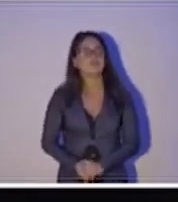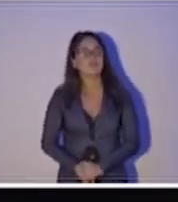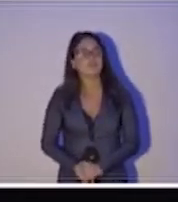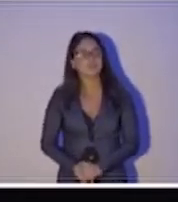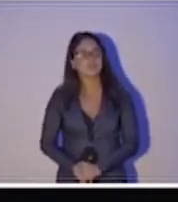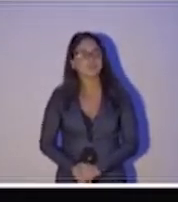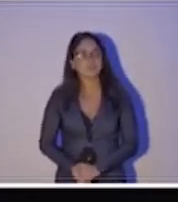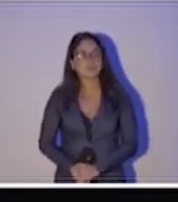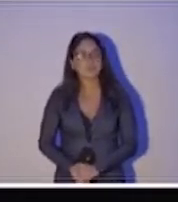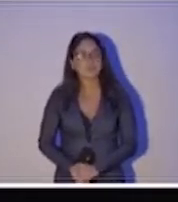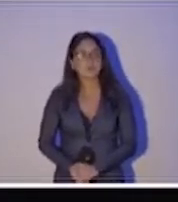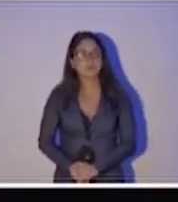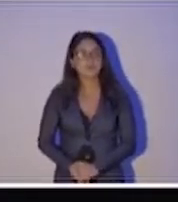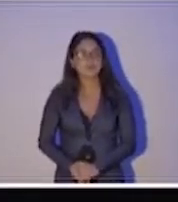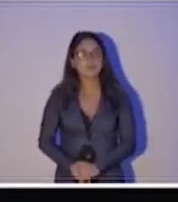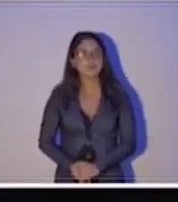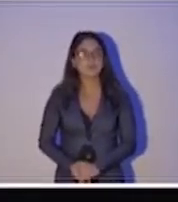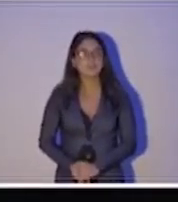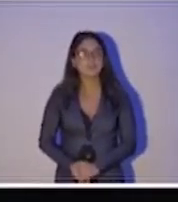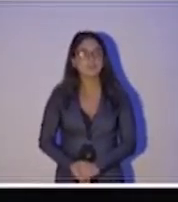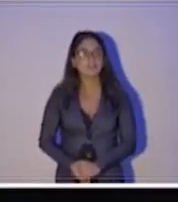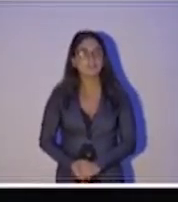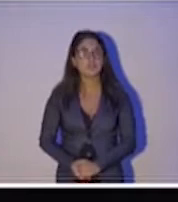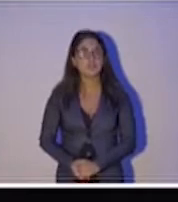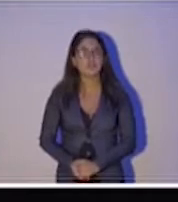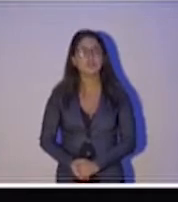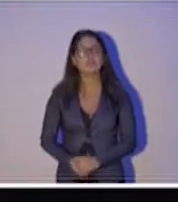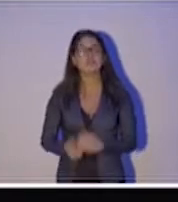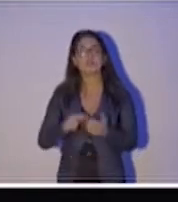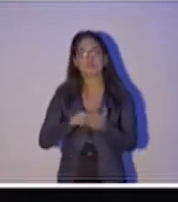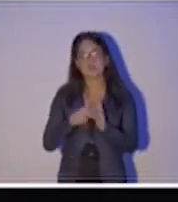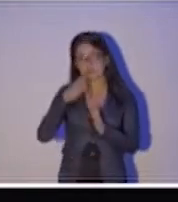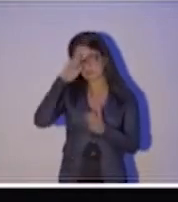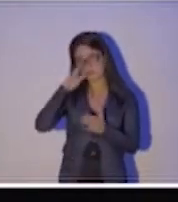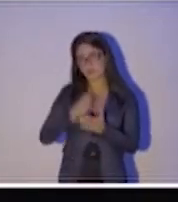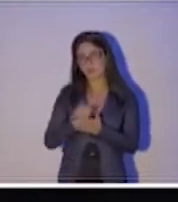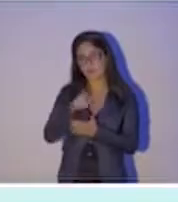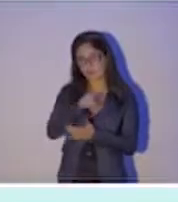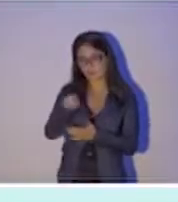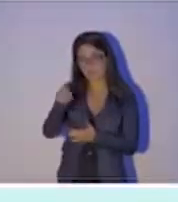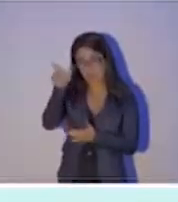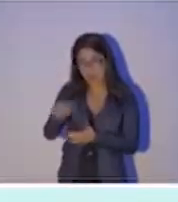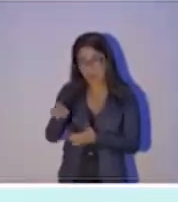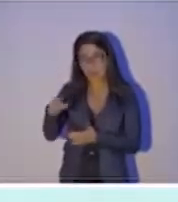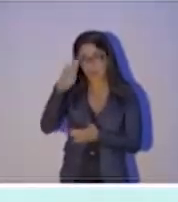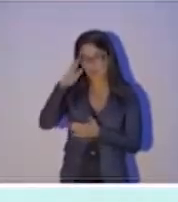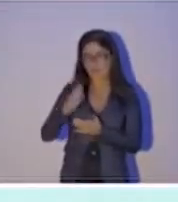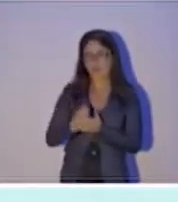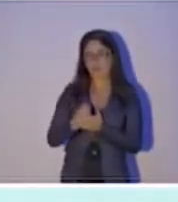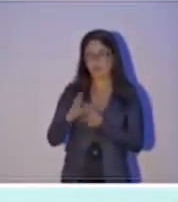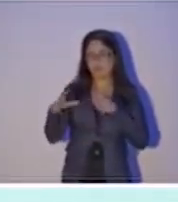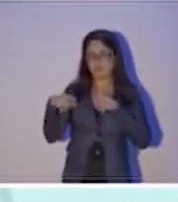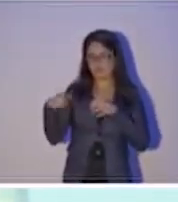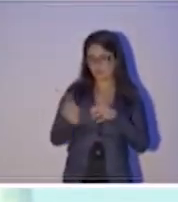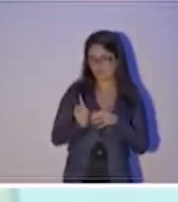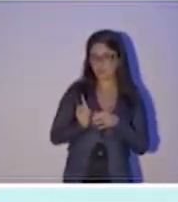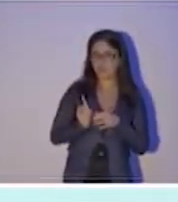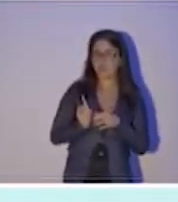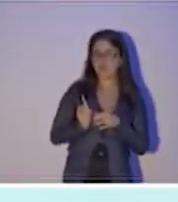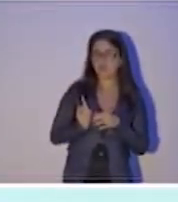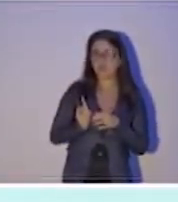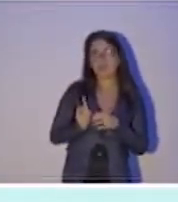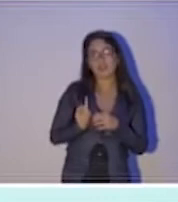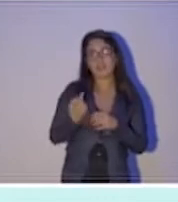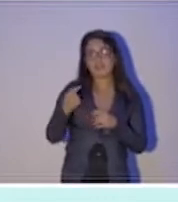Mas eu acho que é bem aquilo que eu falei no começo, né? Uma troca de confiança. Ele confiou na gente, a gente abraçou a ideia dele e, no final,